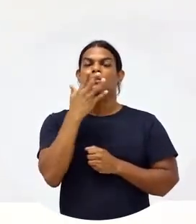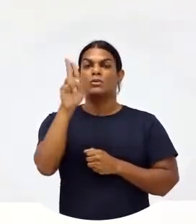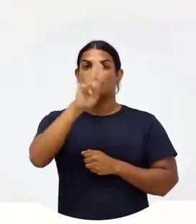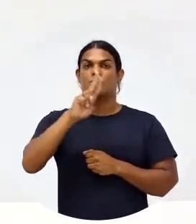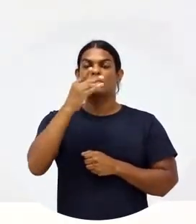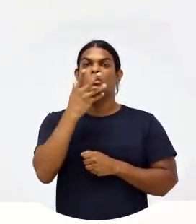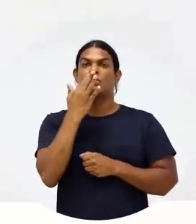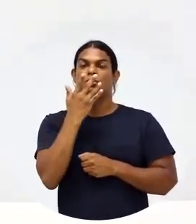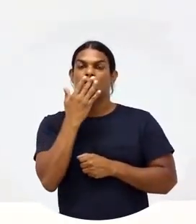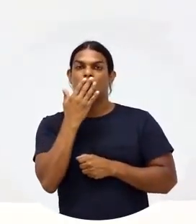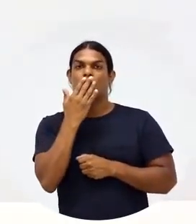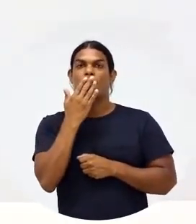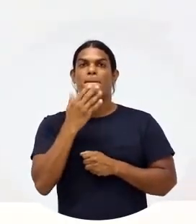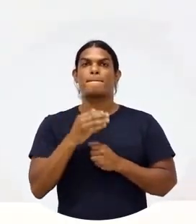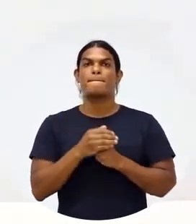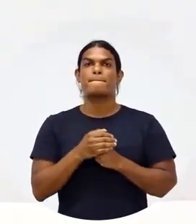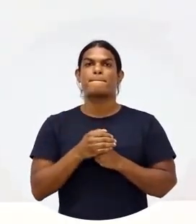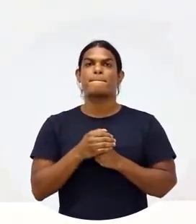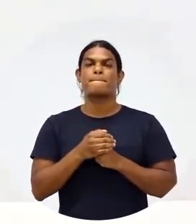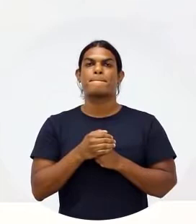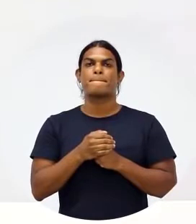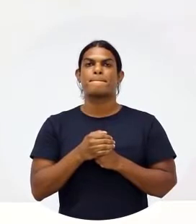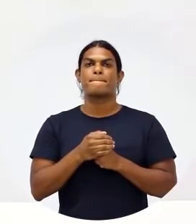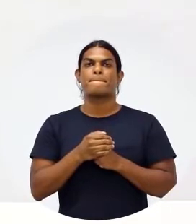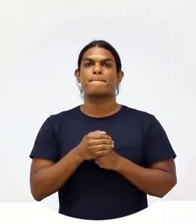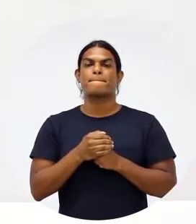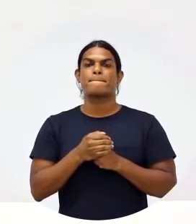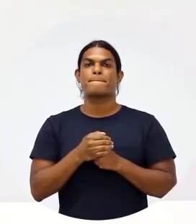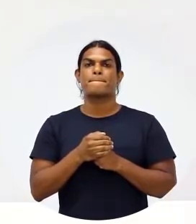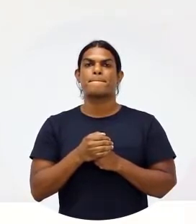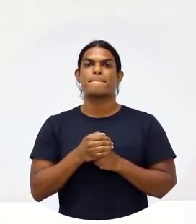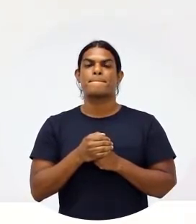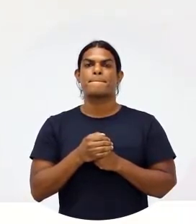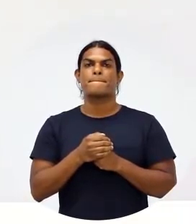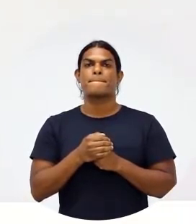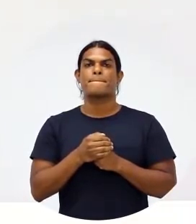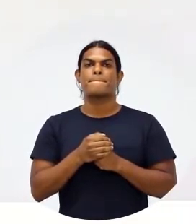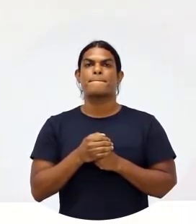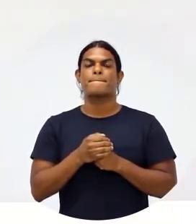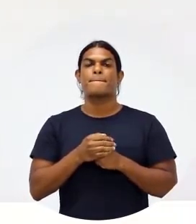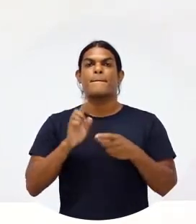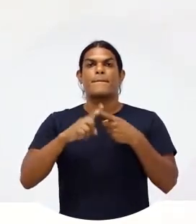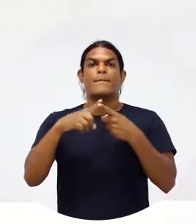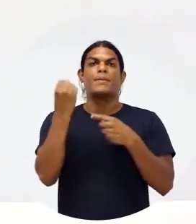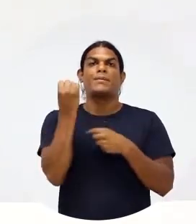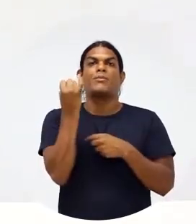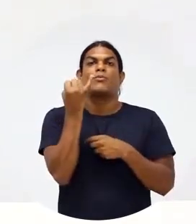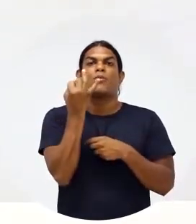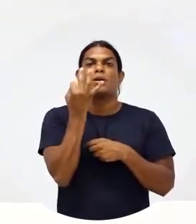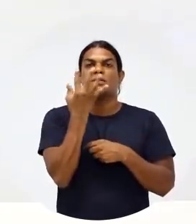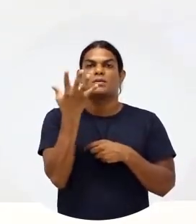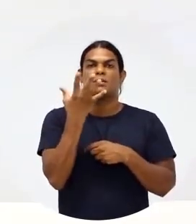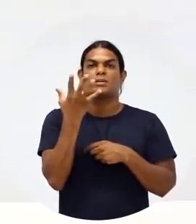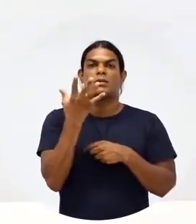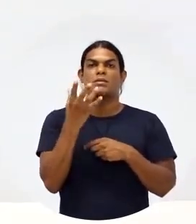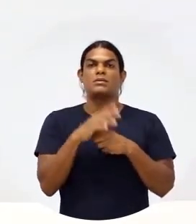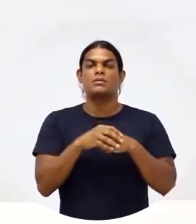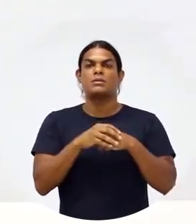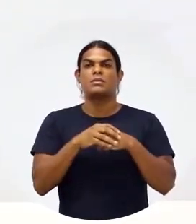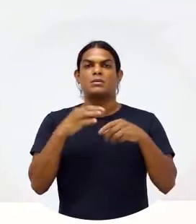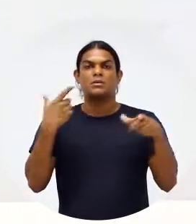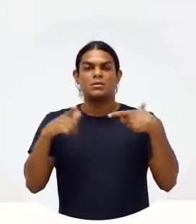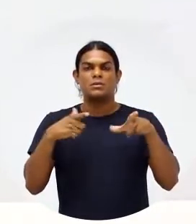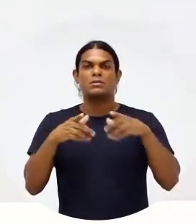sua classificação, a intensidade desse risco e também o número de trabalhadores. Observe agora